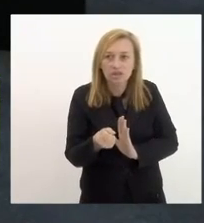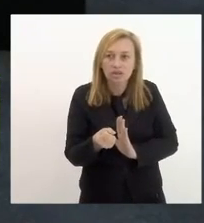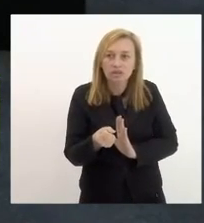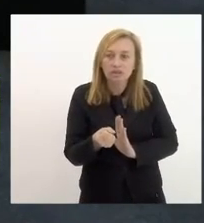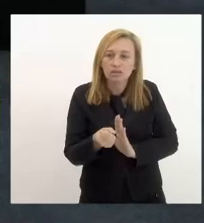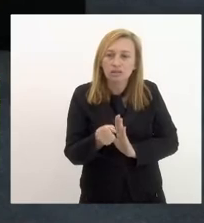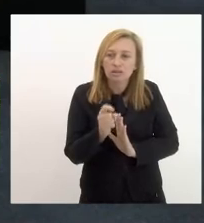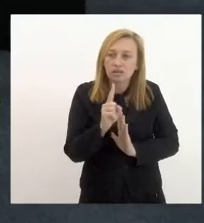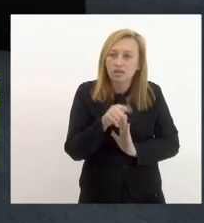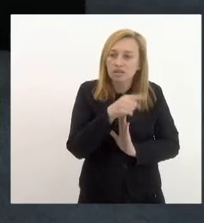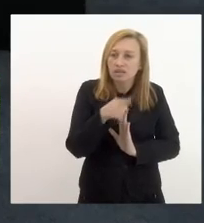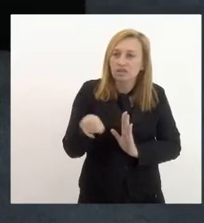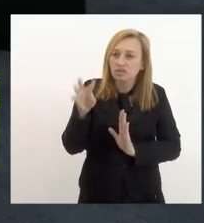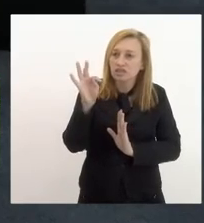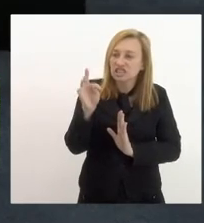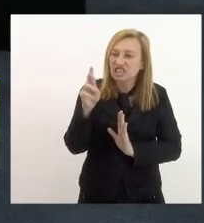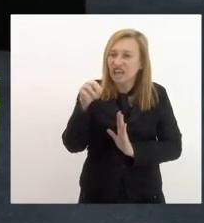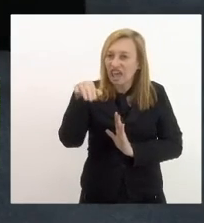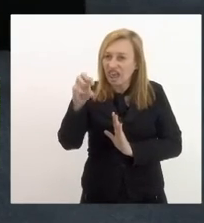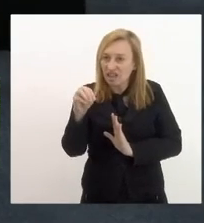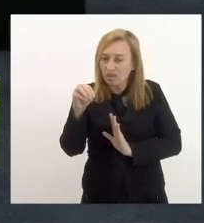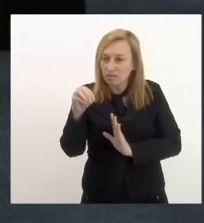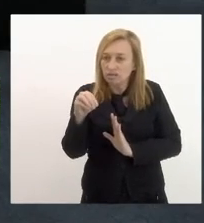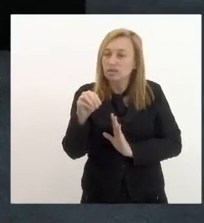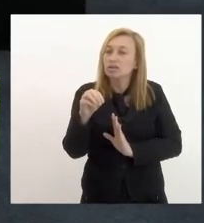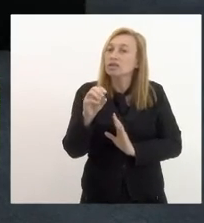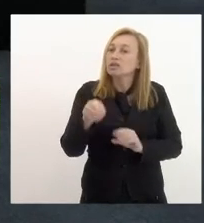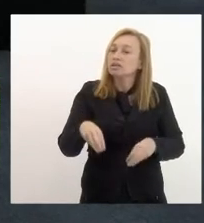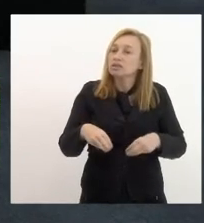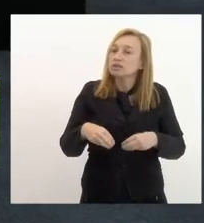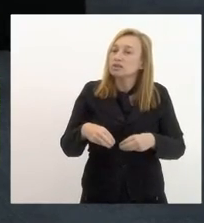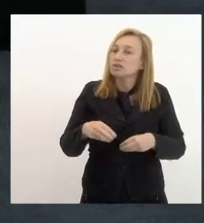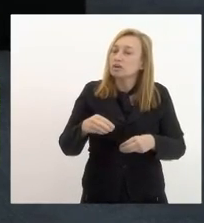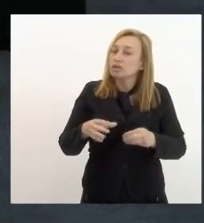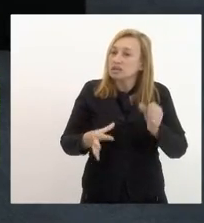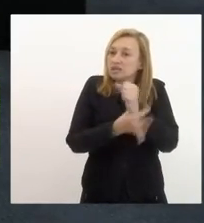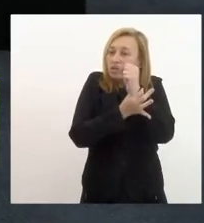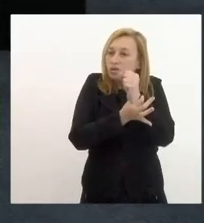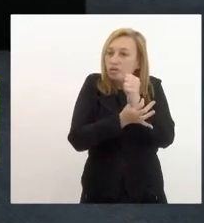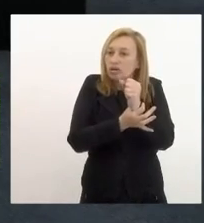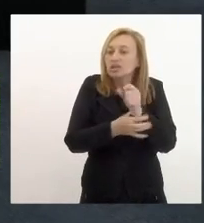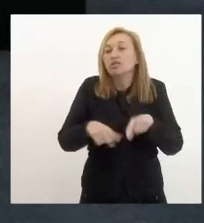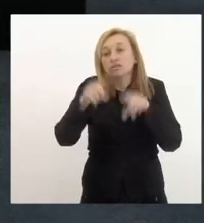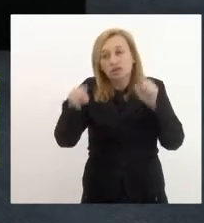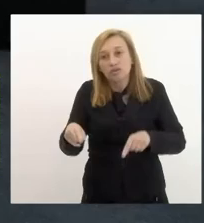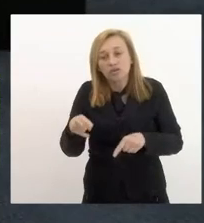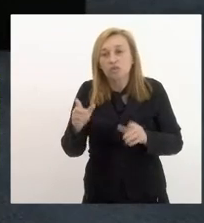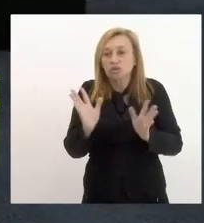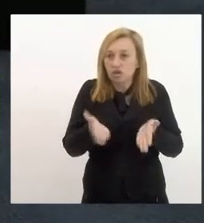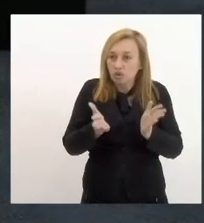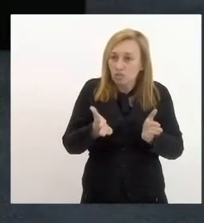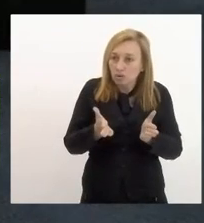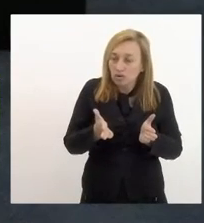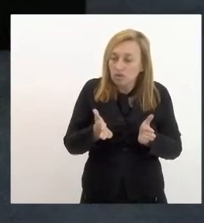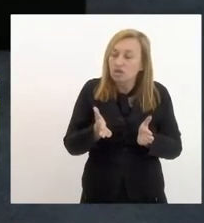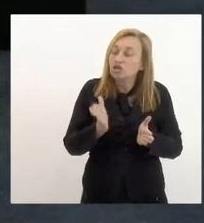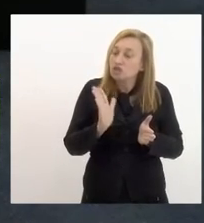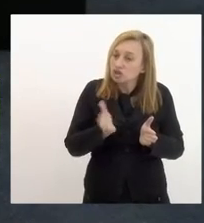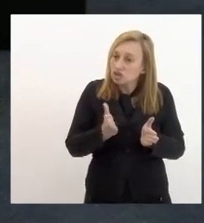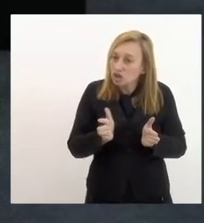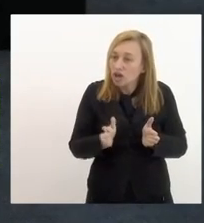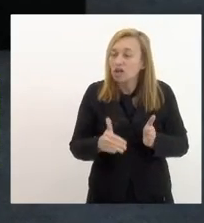extinção do triênio que garanto aos servidores atuais que desta forma já esteja já